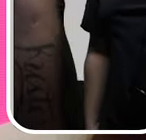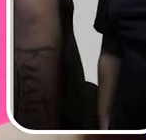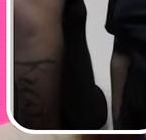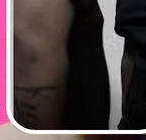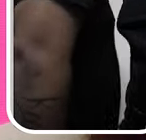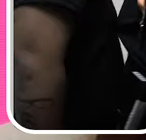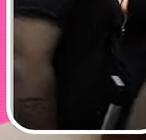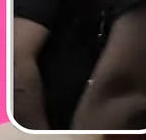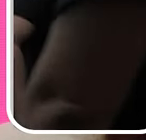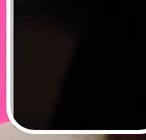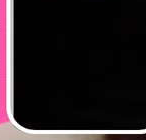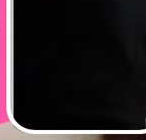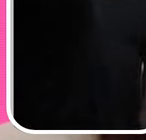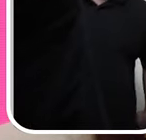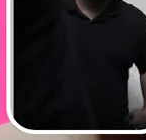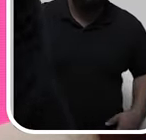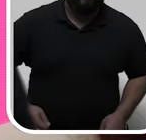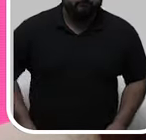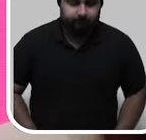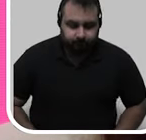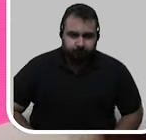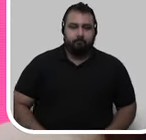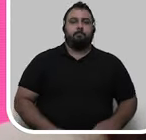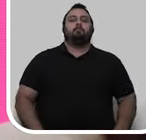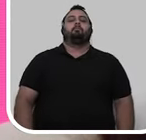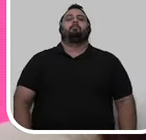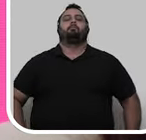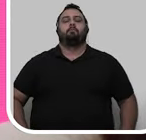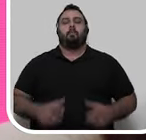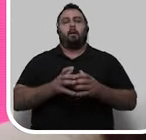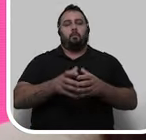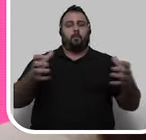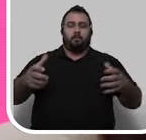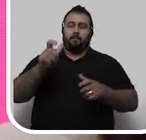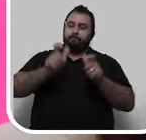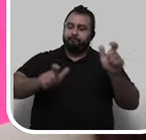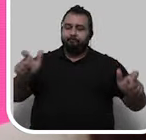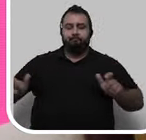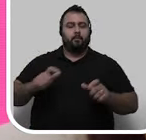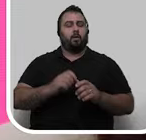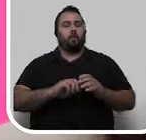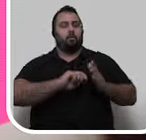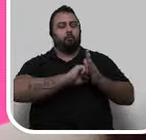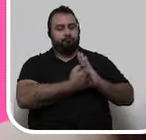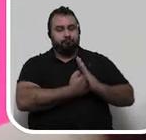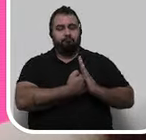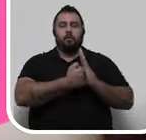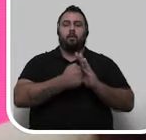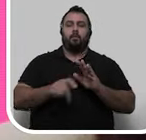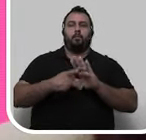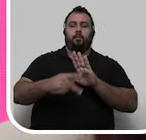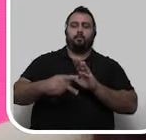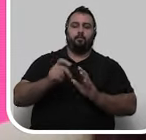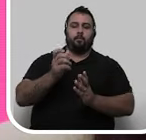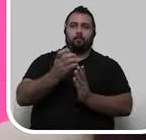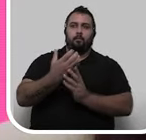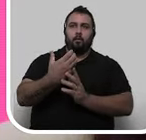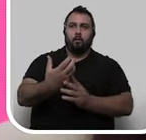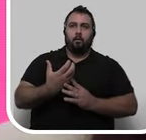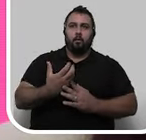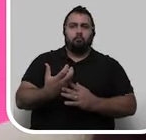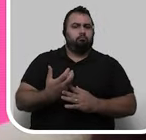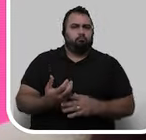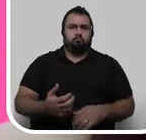com tecnologia, já põe um duplo fator de autenticação, já põe lá um authenticator. Vamos pensando